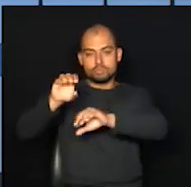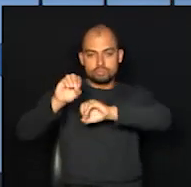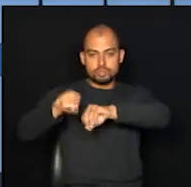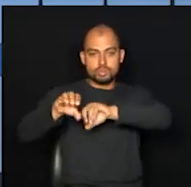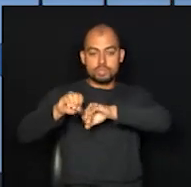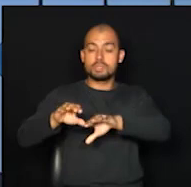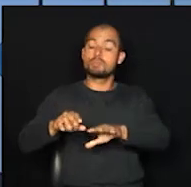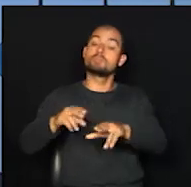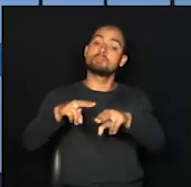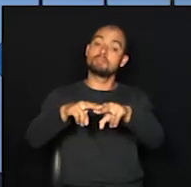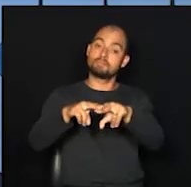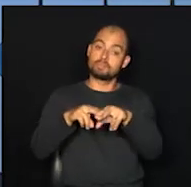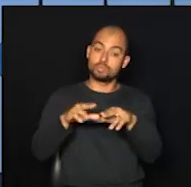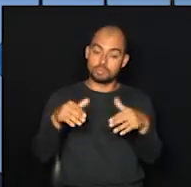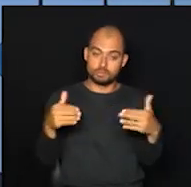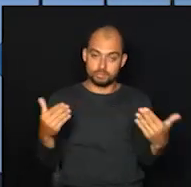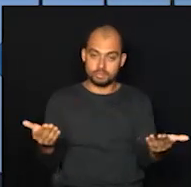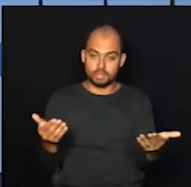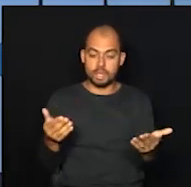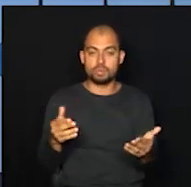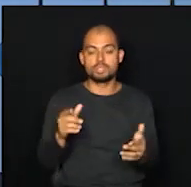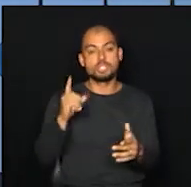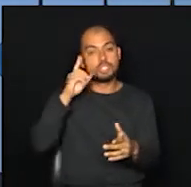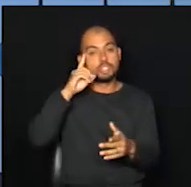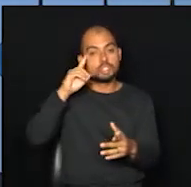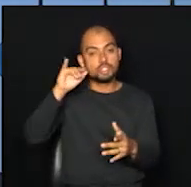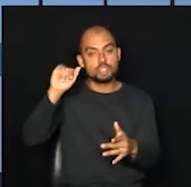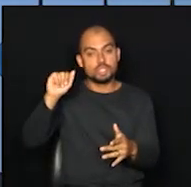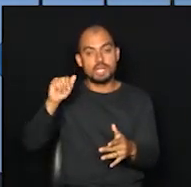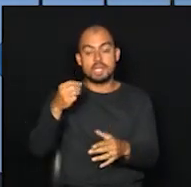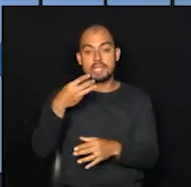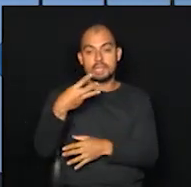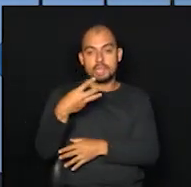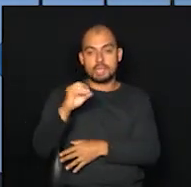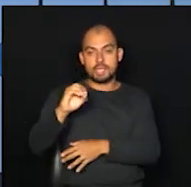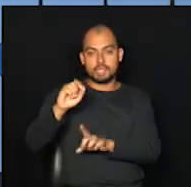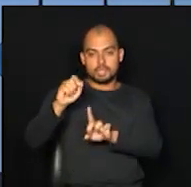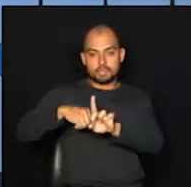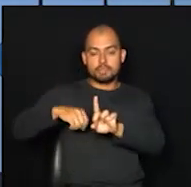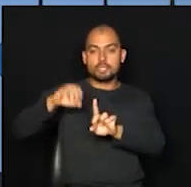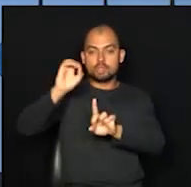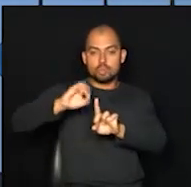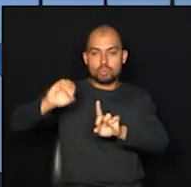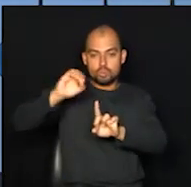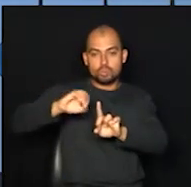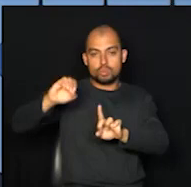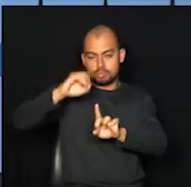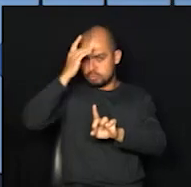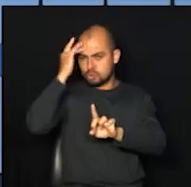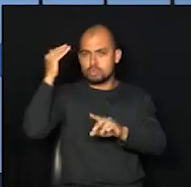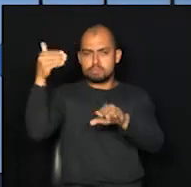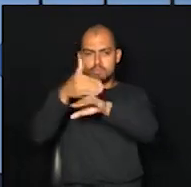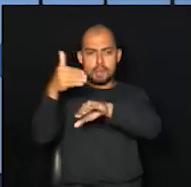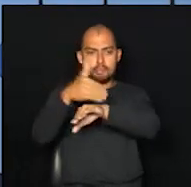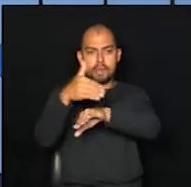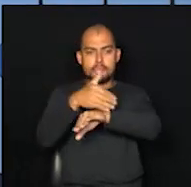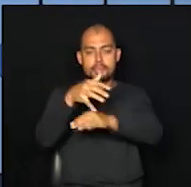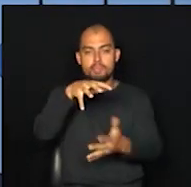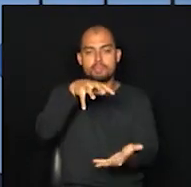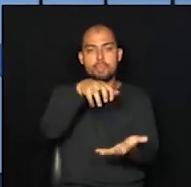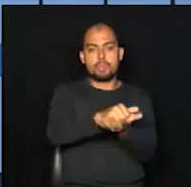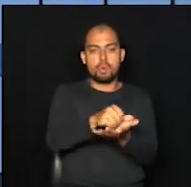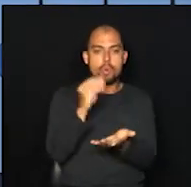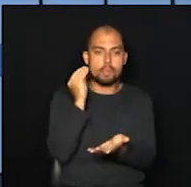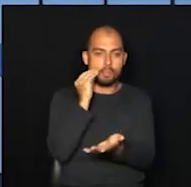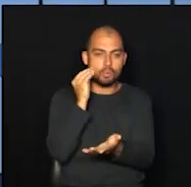o Estado decidiu aí prorrogar até o dia 30 de outubro para que mais pessoas, mais alunos tenham essa